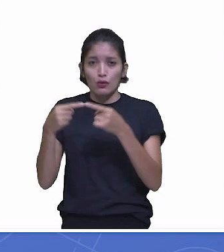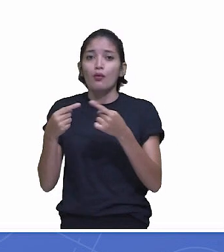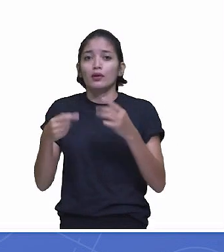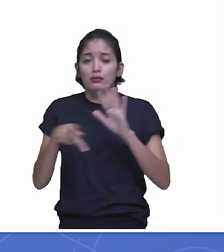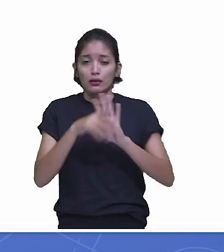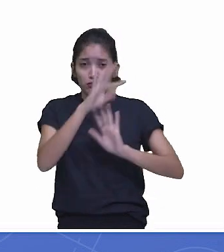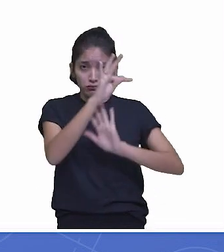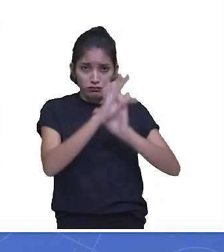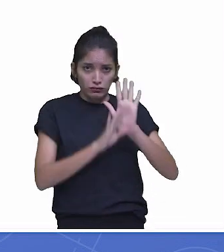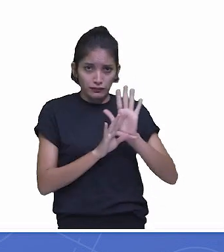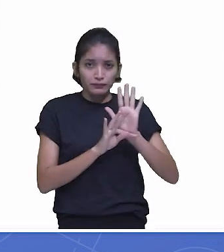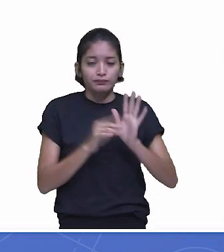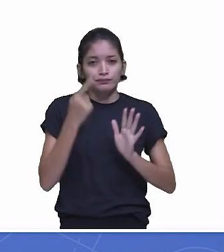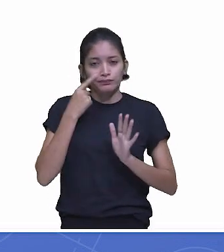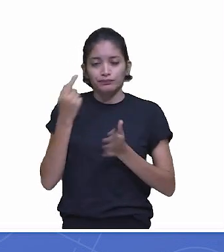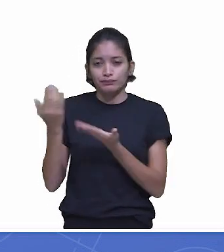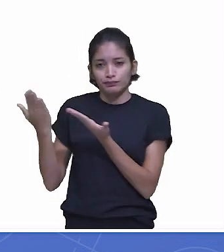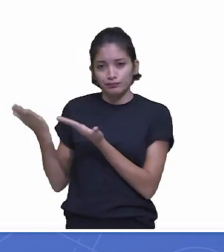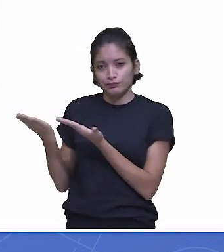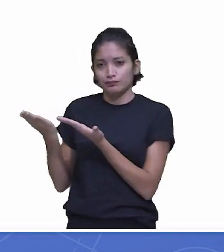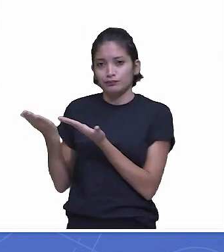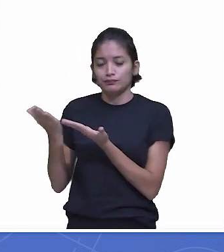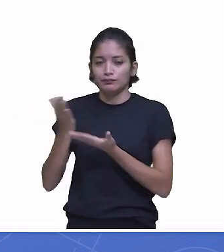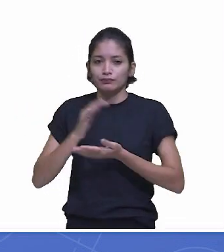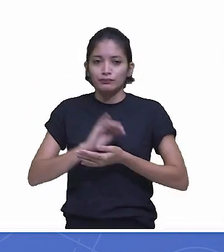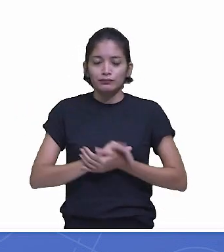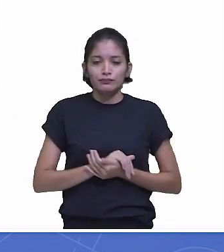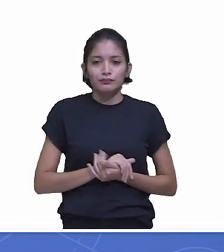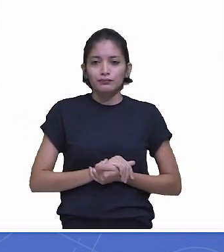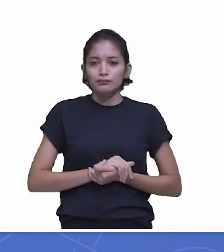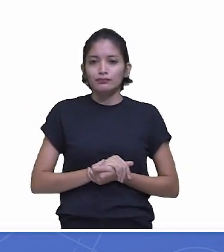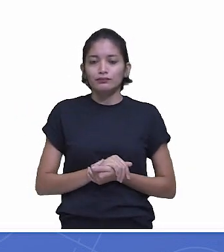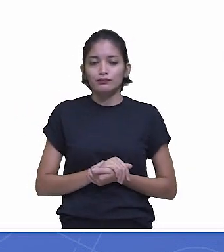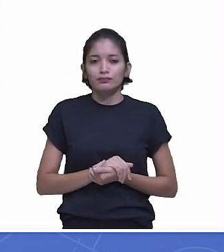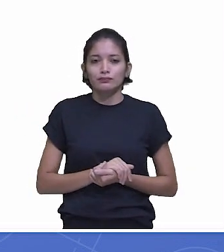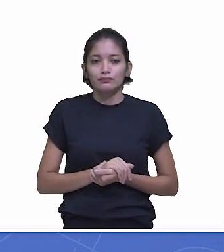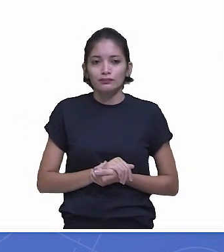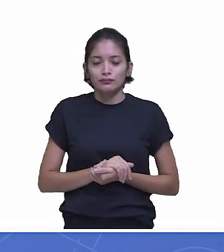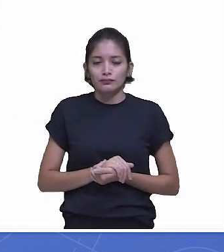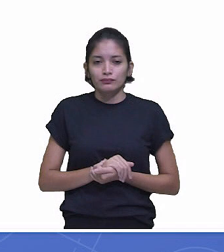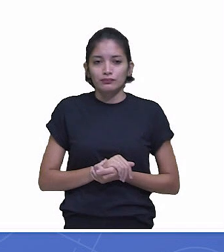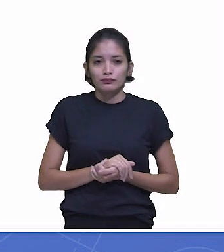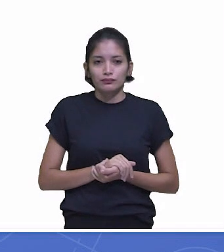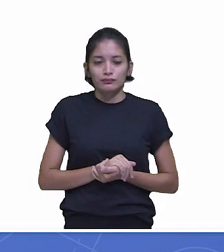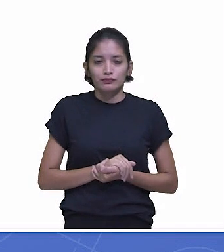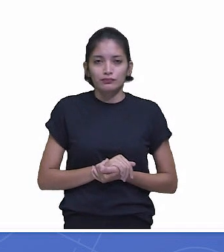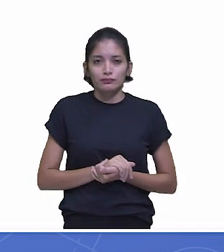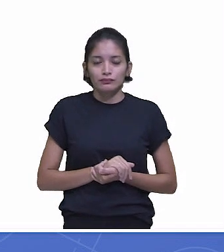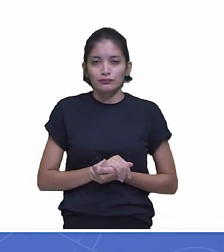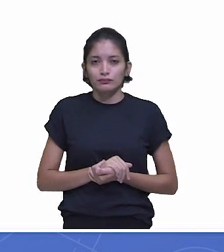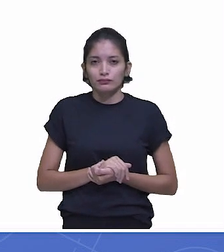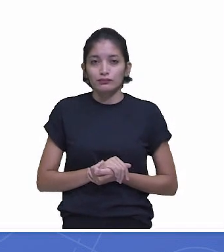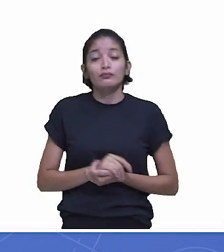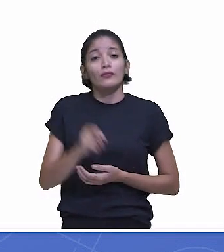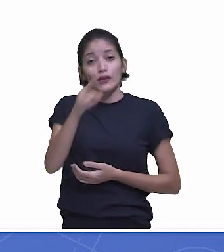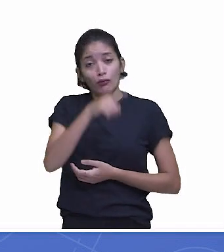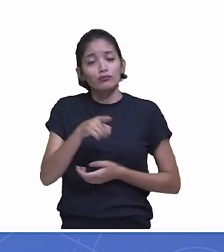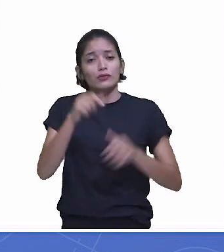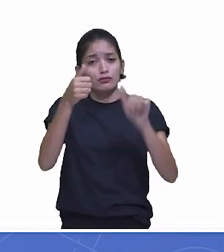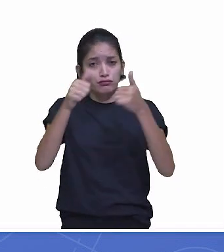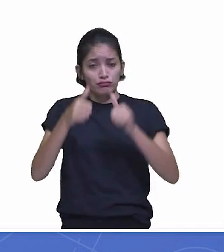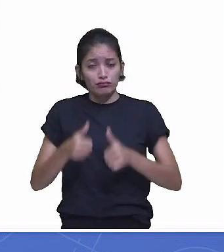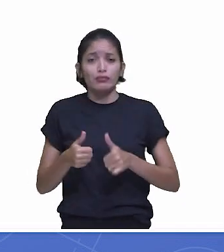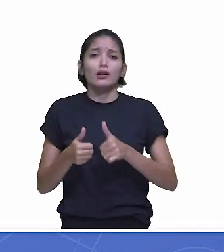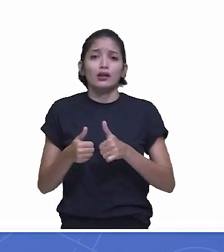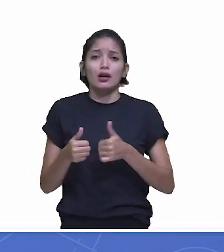literatos, C, pouca representatividade das línguas indígenas, D, atitude irônica diante da língua dos